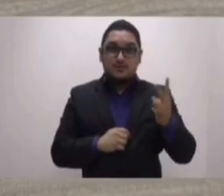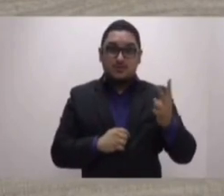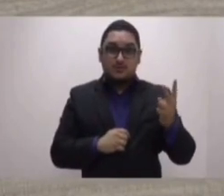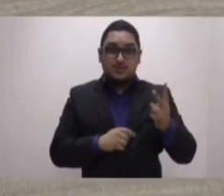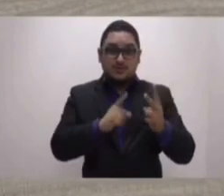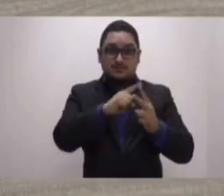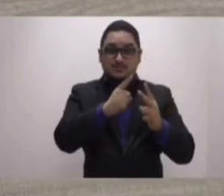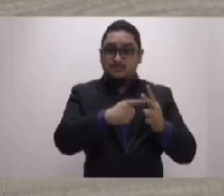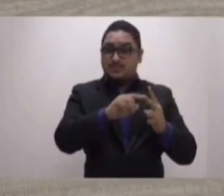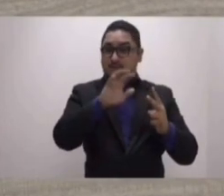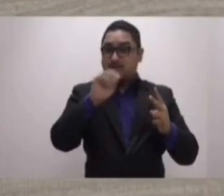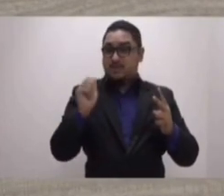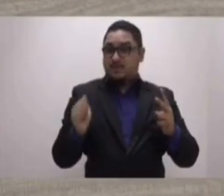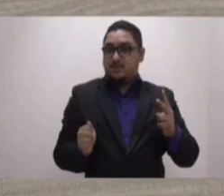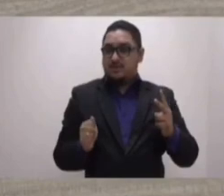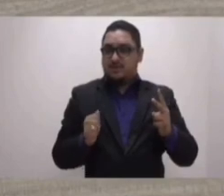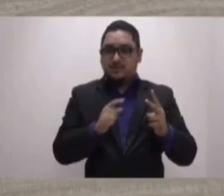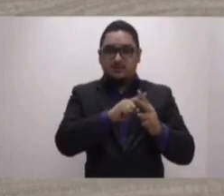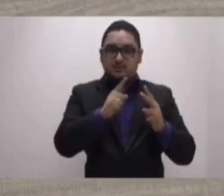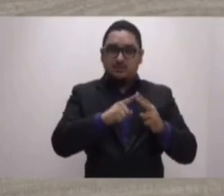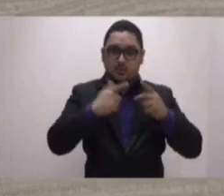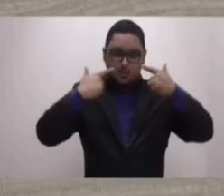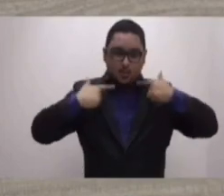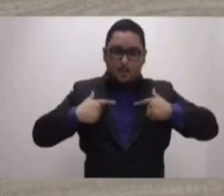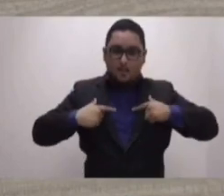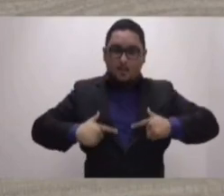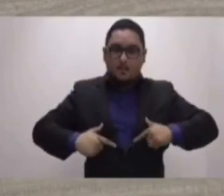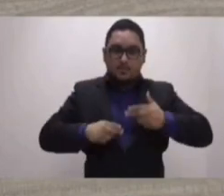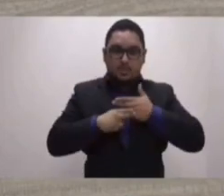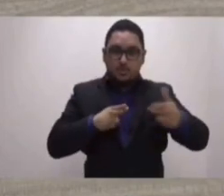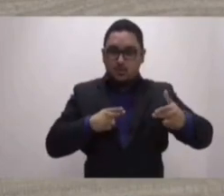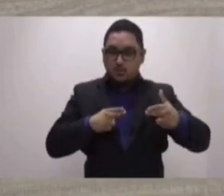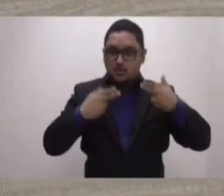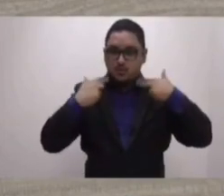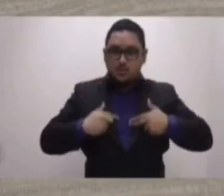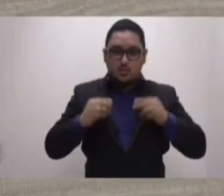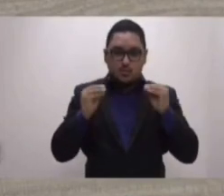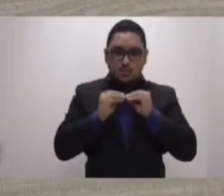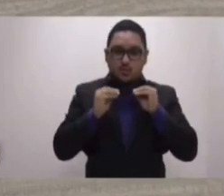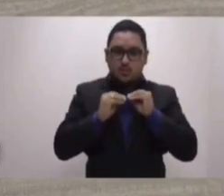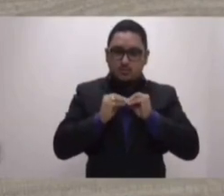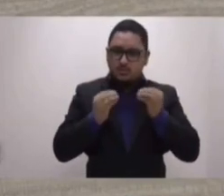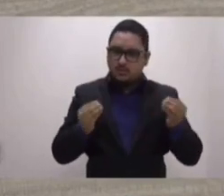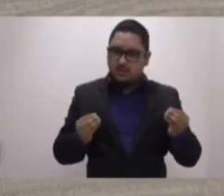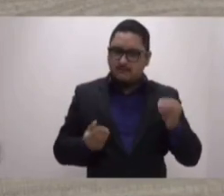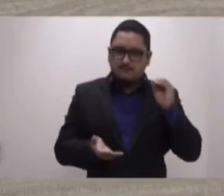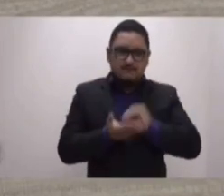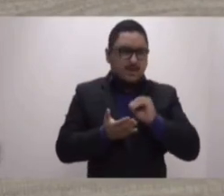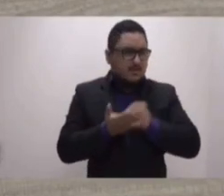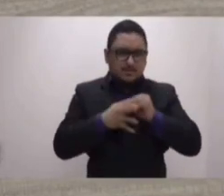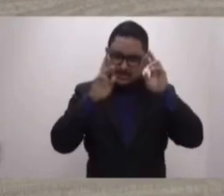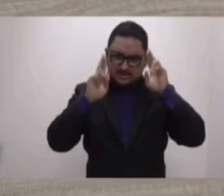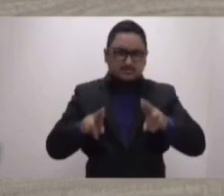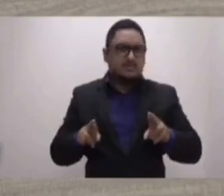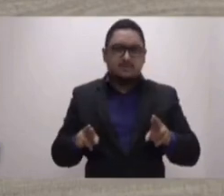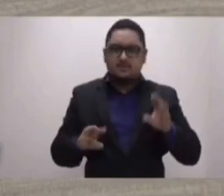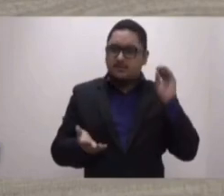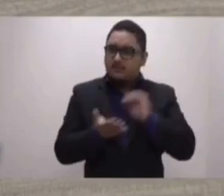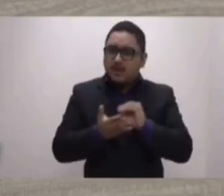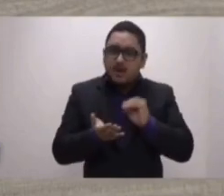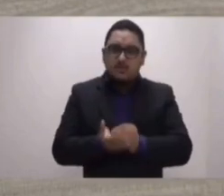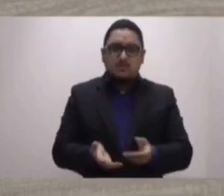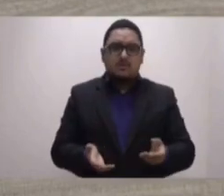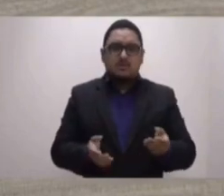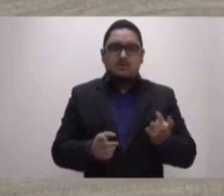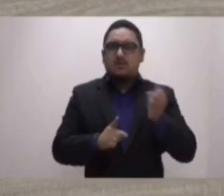que se dizem artistas da Globo pelado dando bitoquinha se beijando e é uma falta de respeito com a